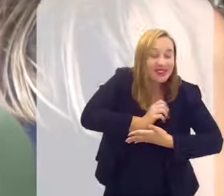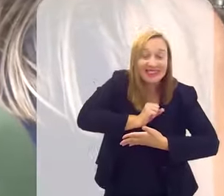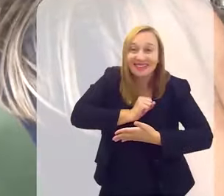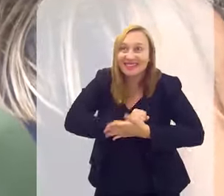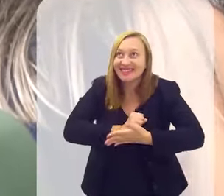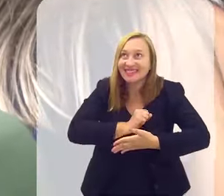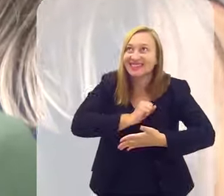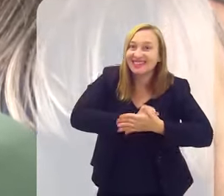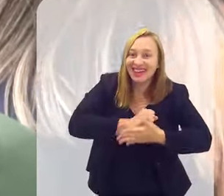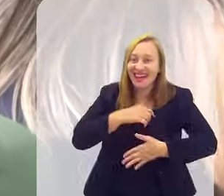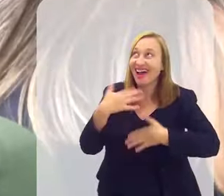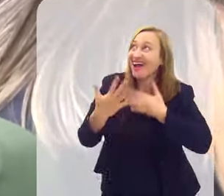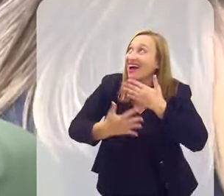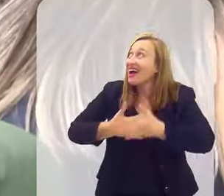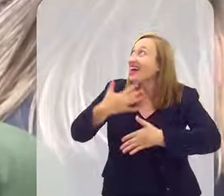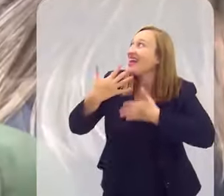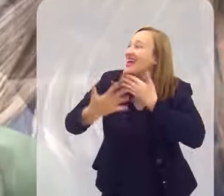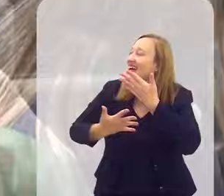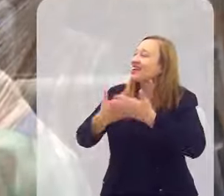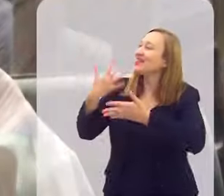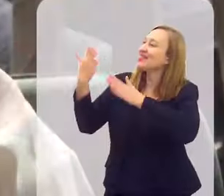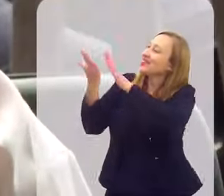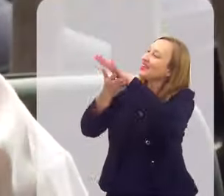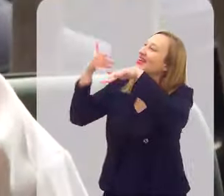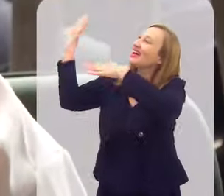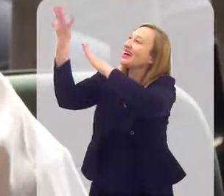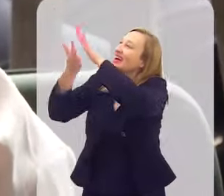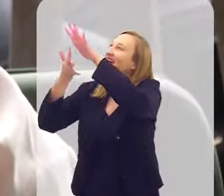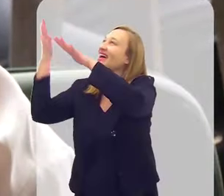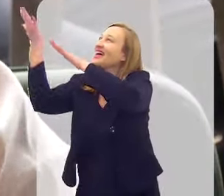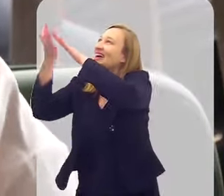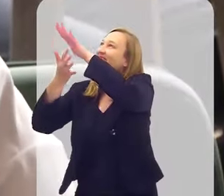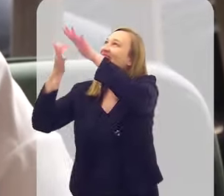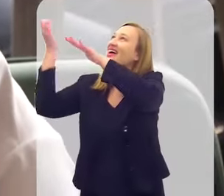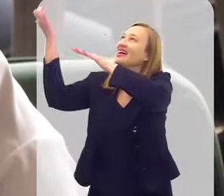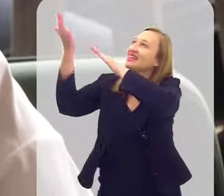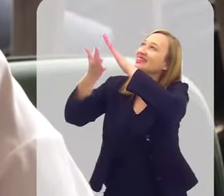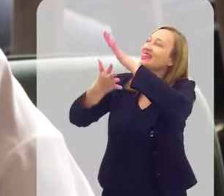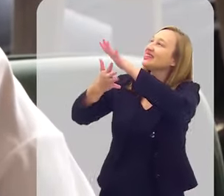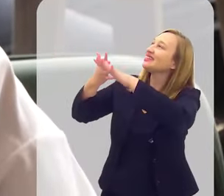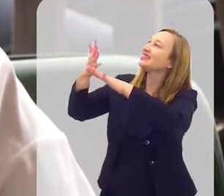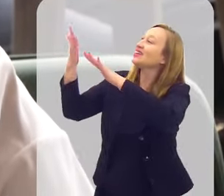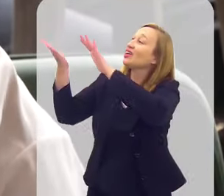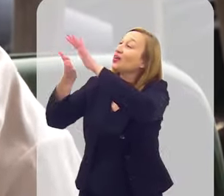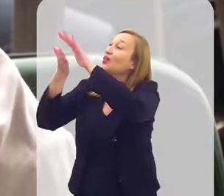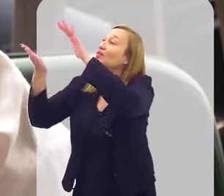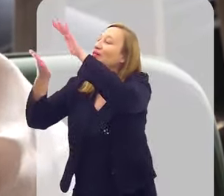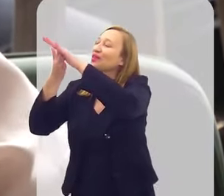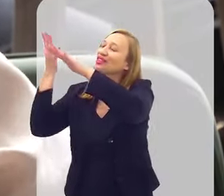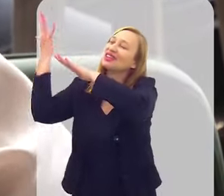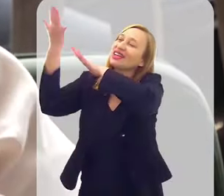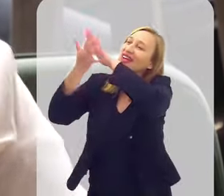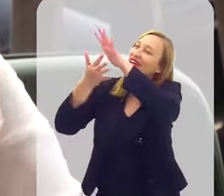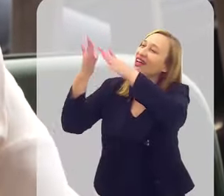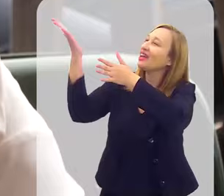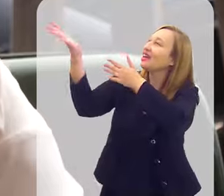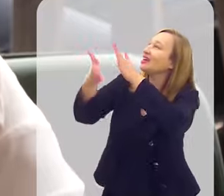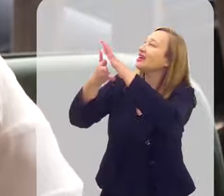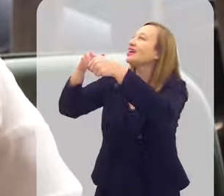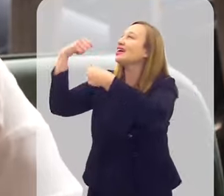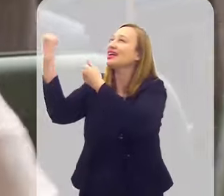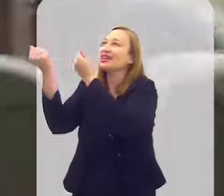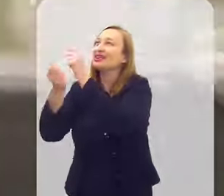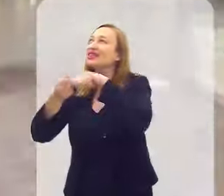aleluia que dentro de mim canto Aleluia